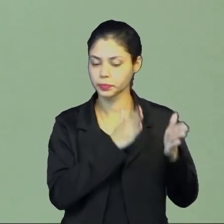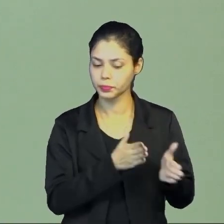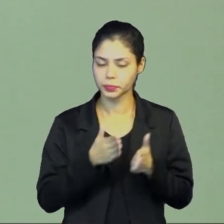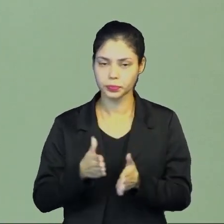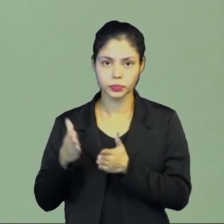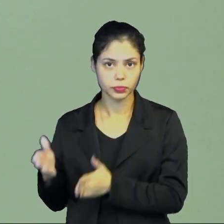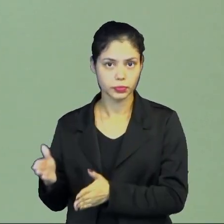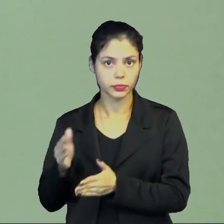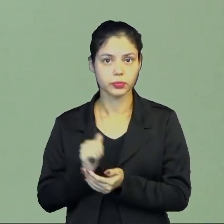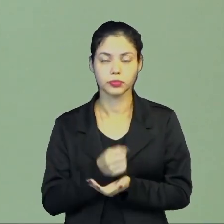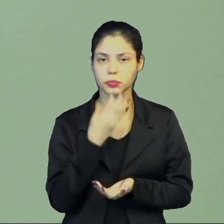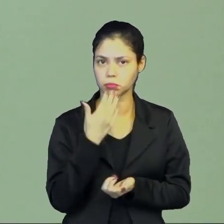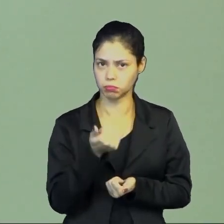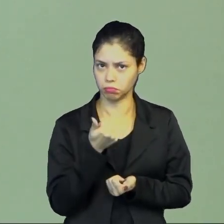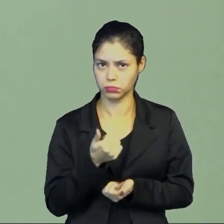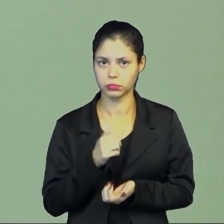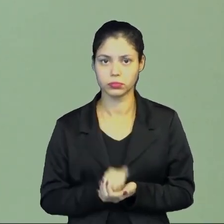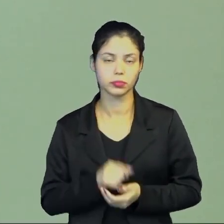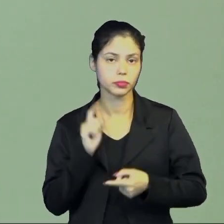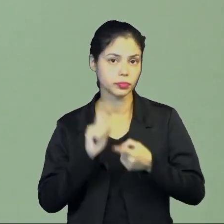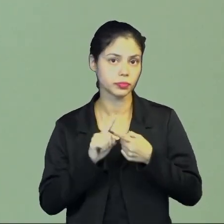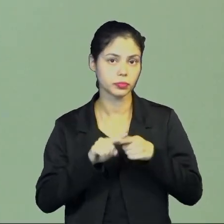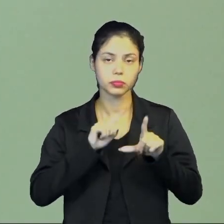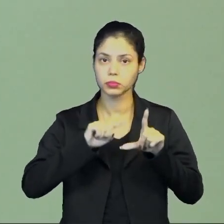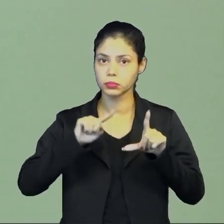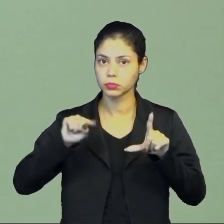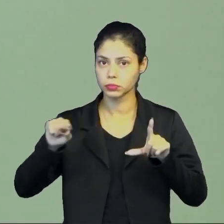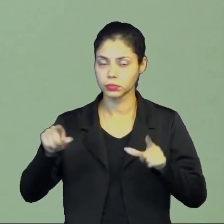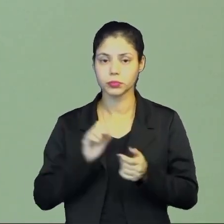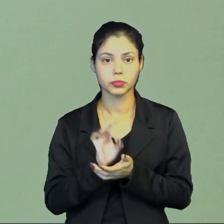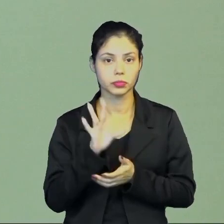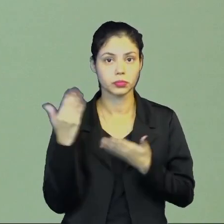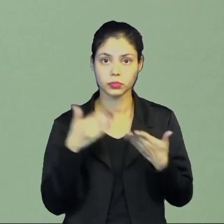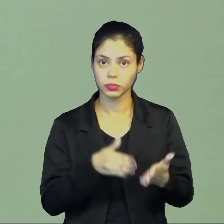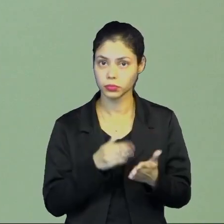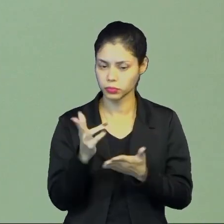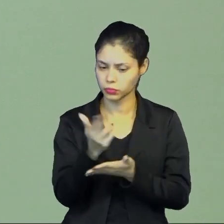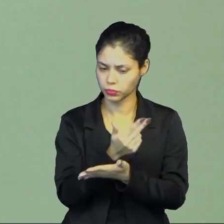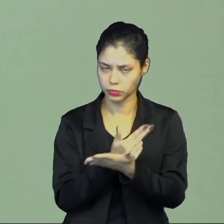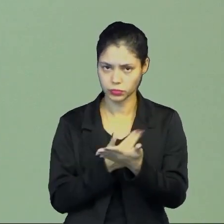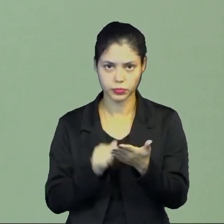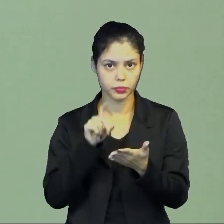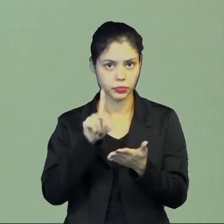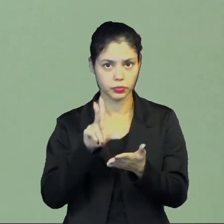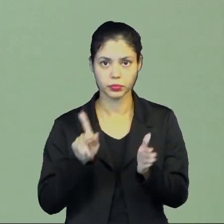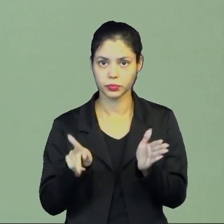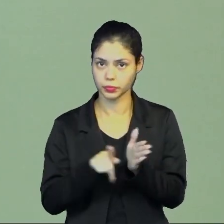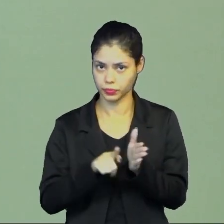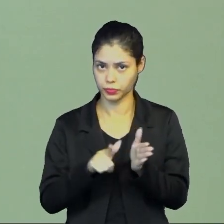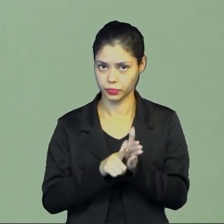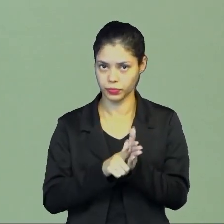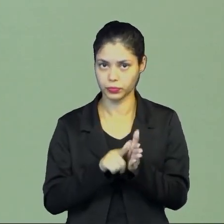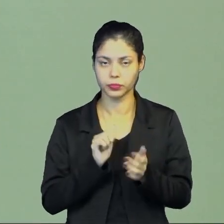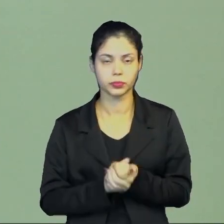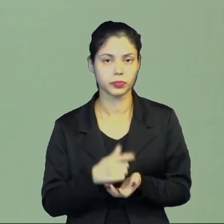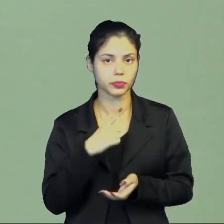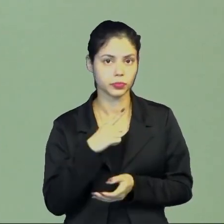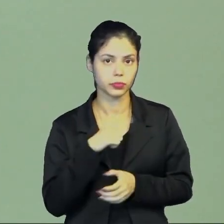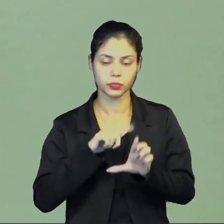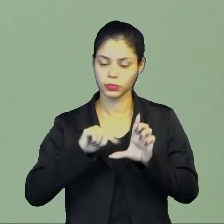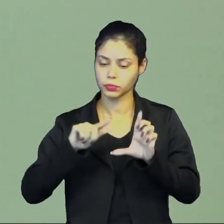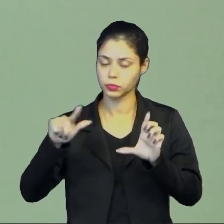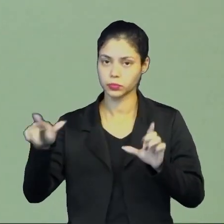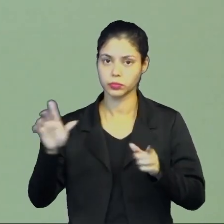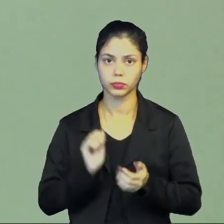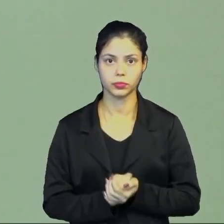a passo. Tudo bem? Porque o gráfico não é simplesmente só chegar e desenhar num papel. Existem